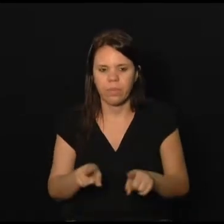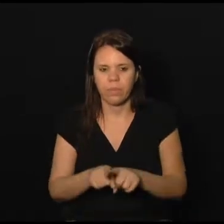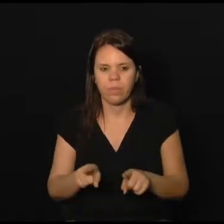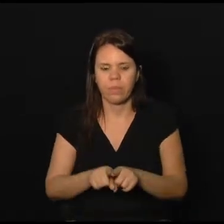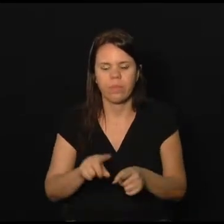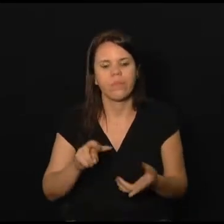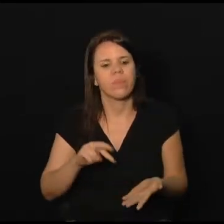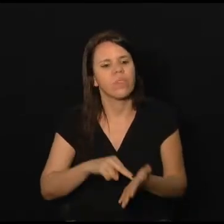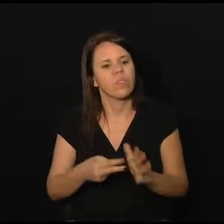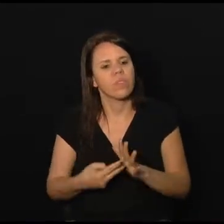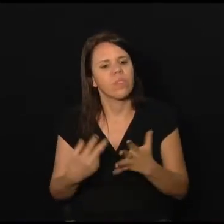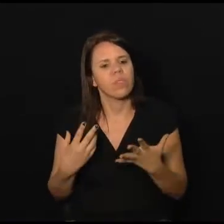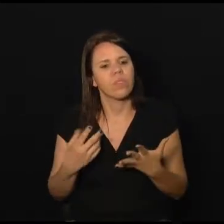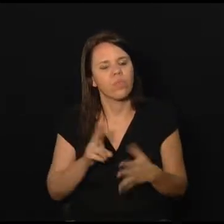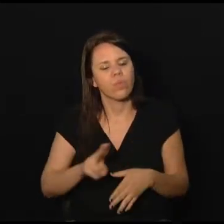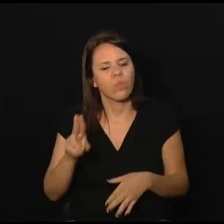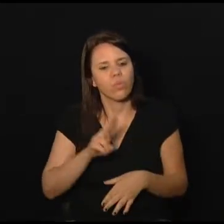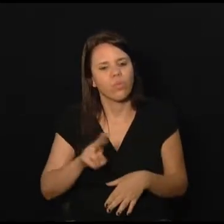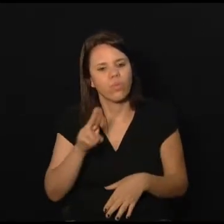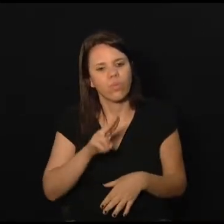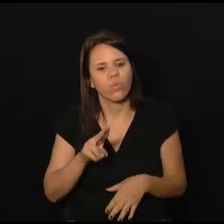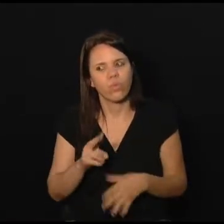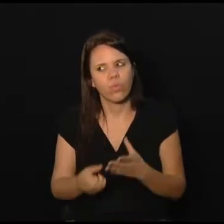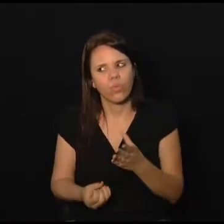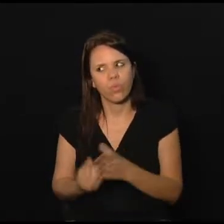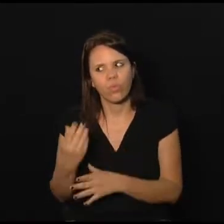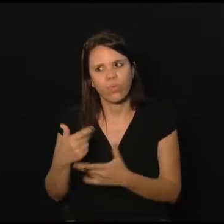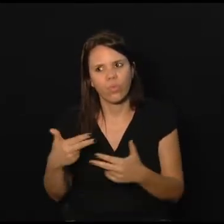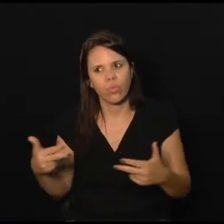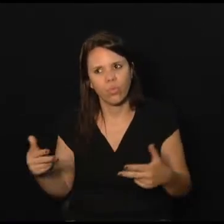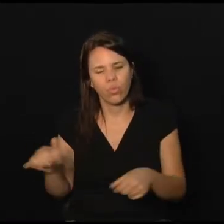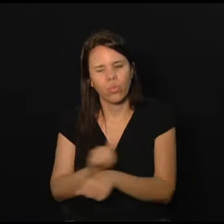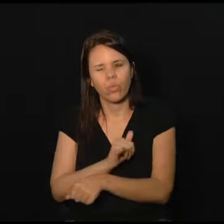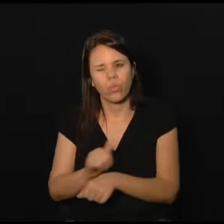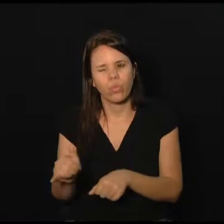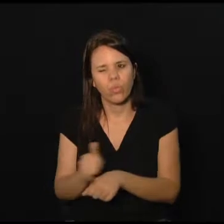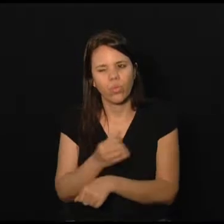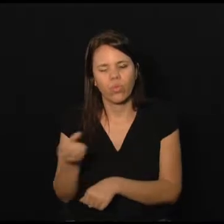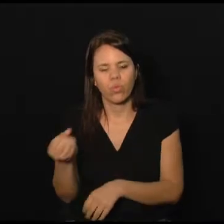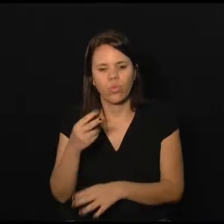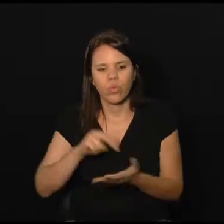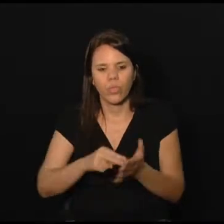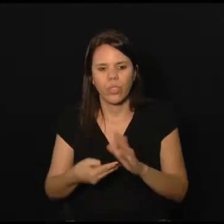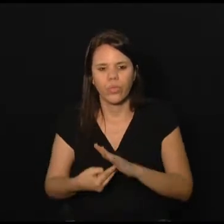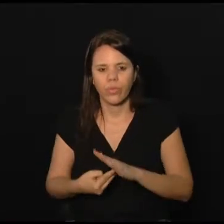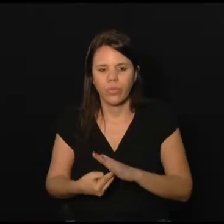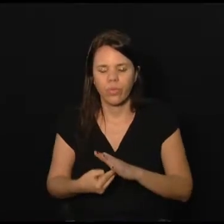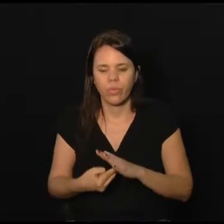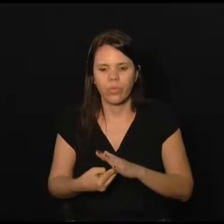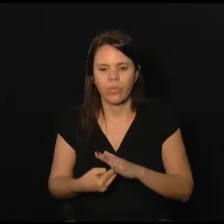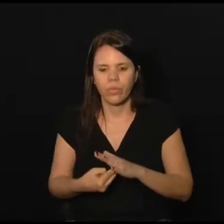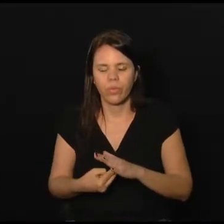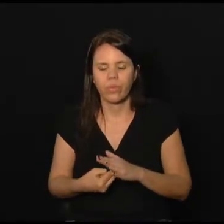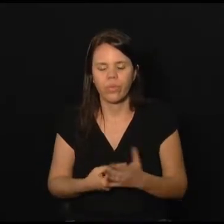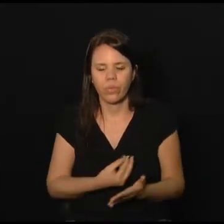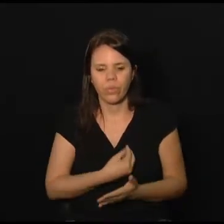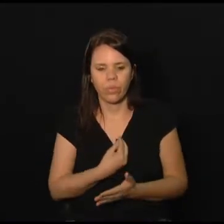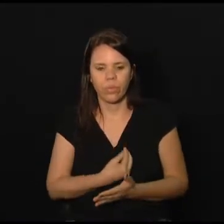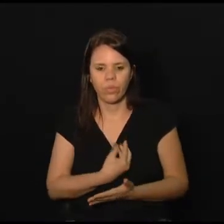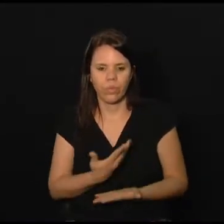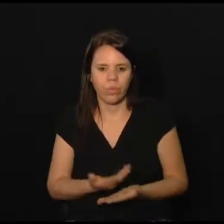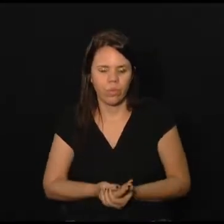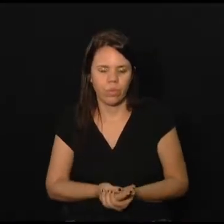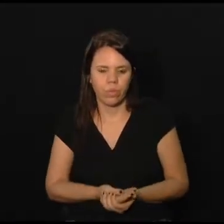ressignificar. Ou seja, usar essa situação toda e trazer um novo significado, trazer uma nova forma